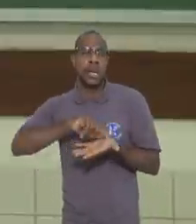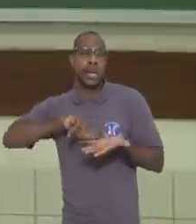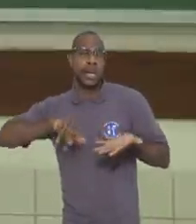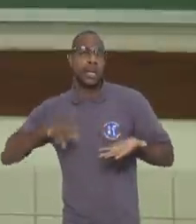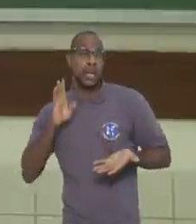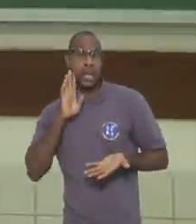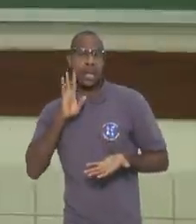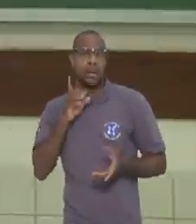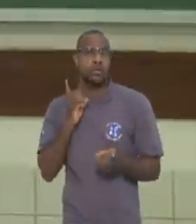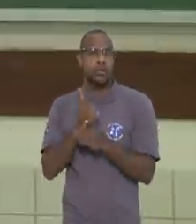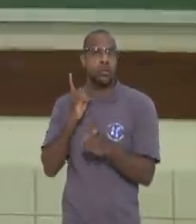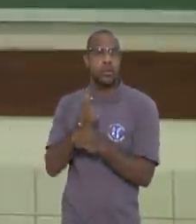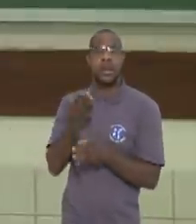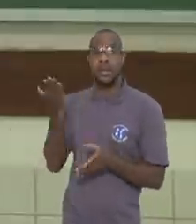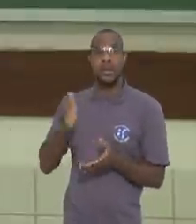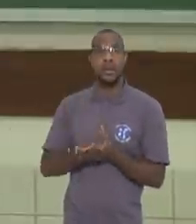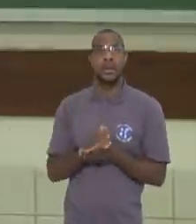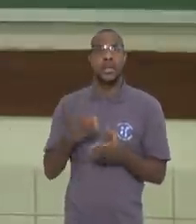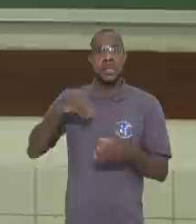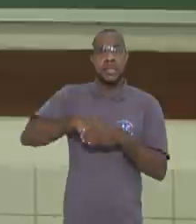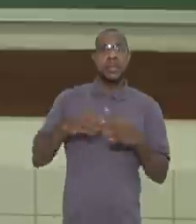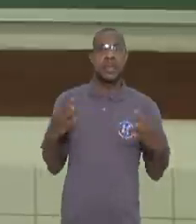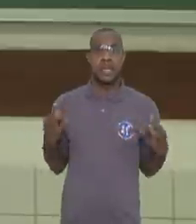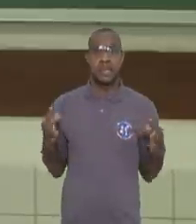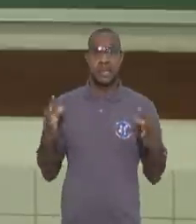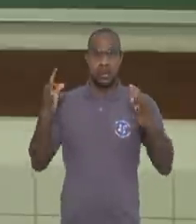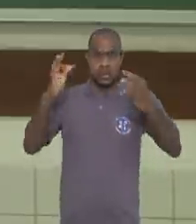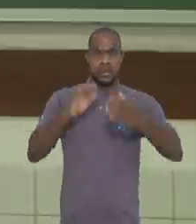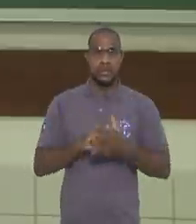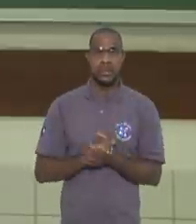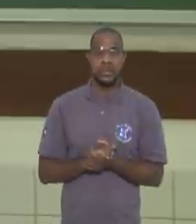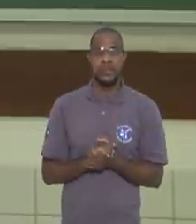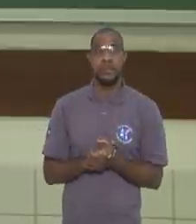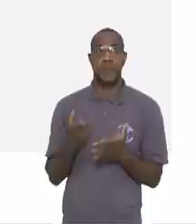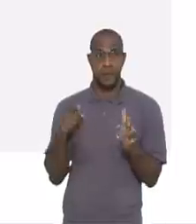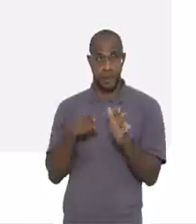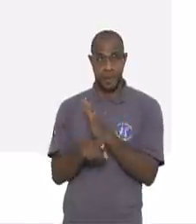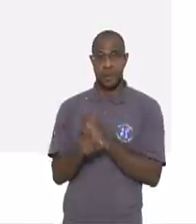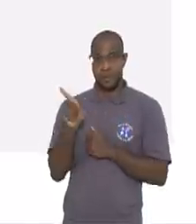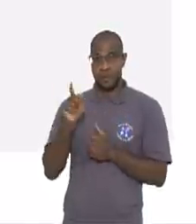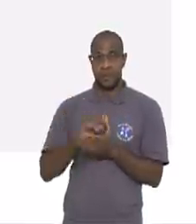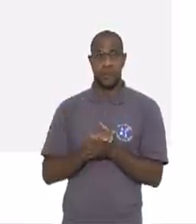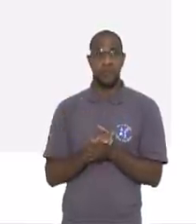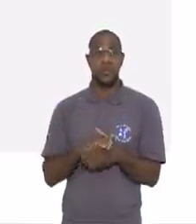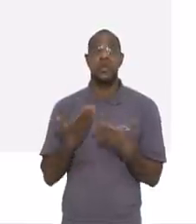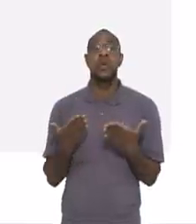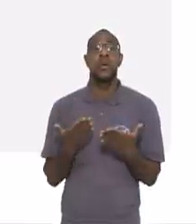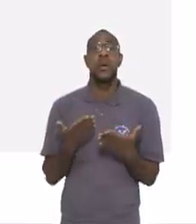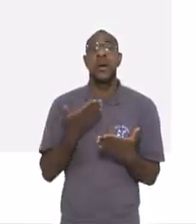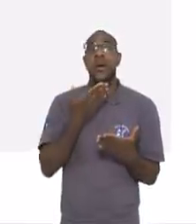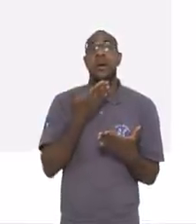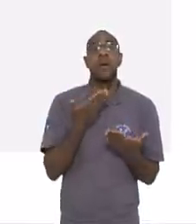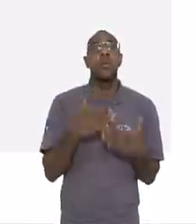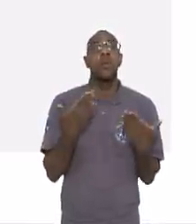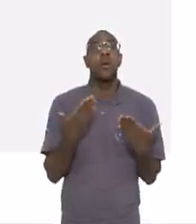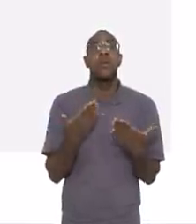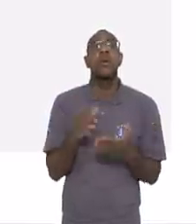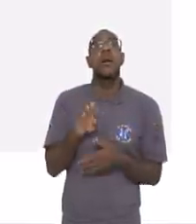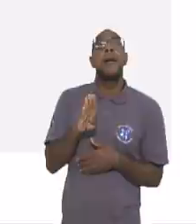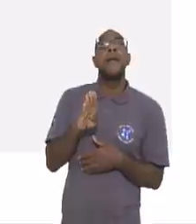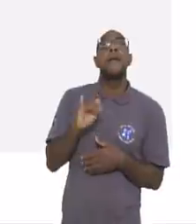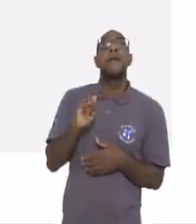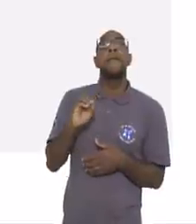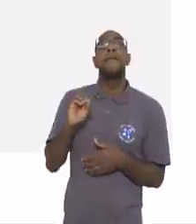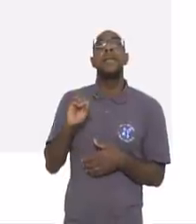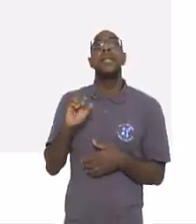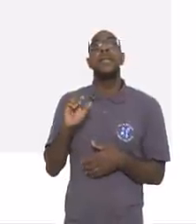aí as biotecnologias. Um quiz para a gente ir encerrando essa aula então. Qual a principal vantagem da utilização de biocombustíveis no